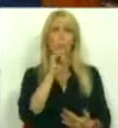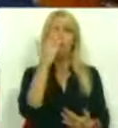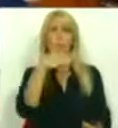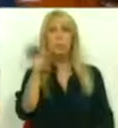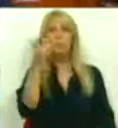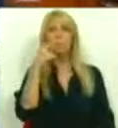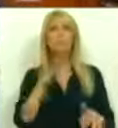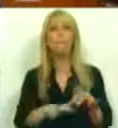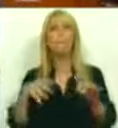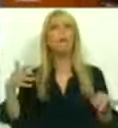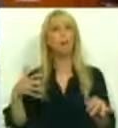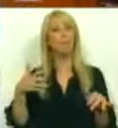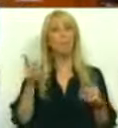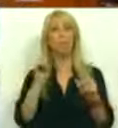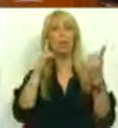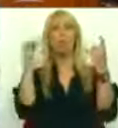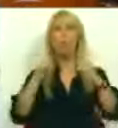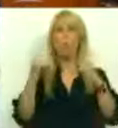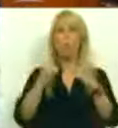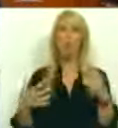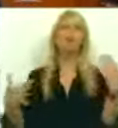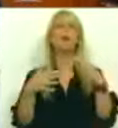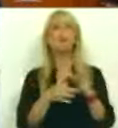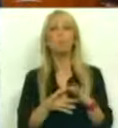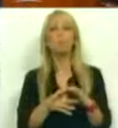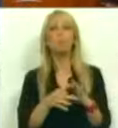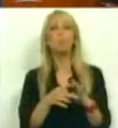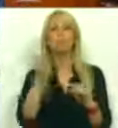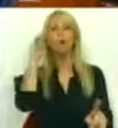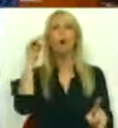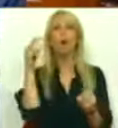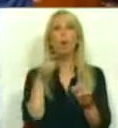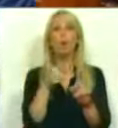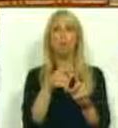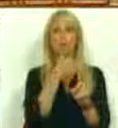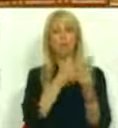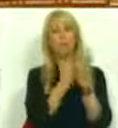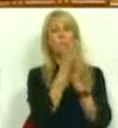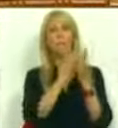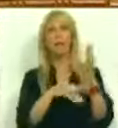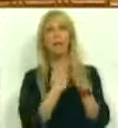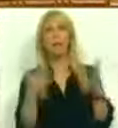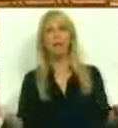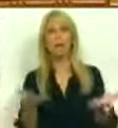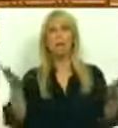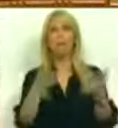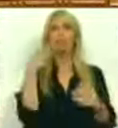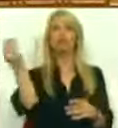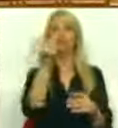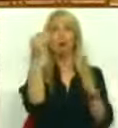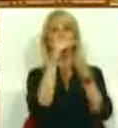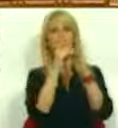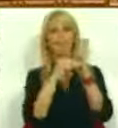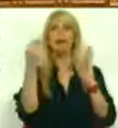se o Parlamento não comungasse, nem convergisse nos objetivos que as medidas do Plano Impulso Jovem